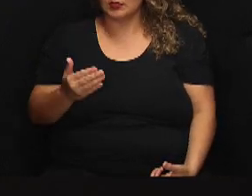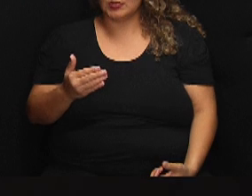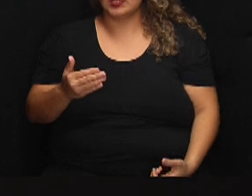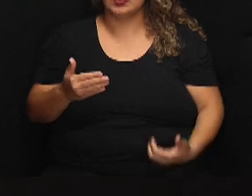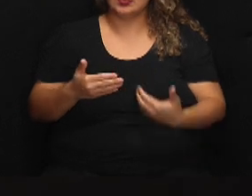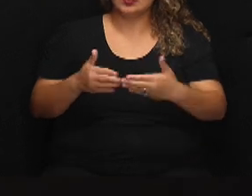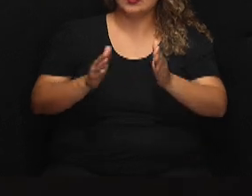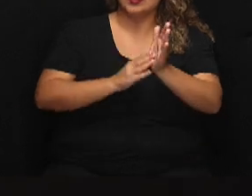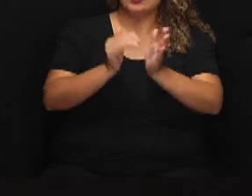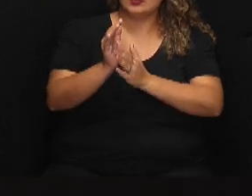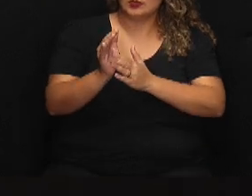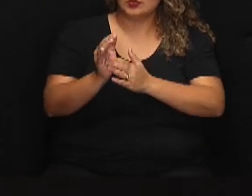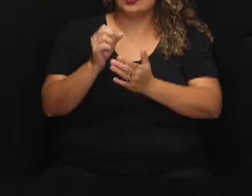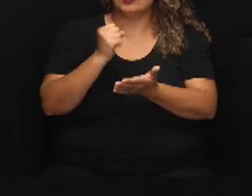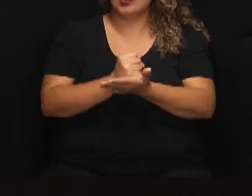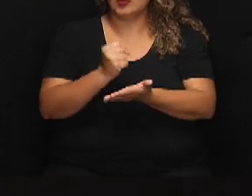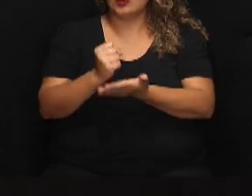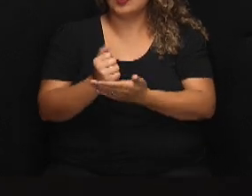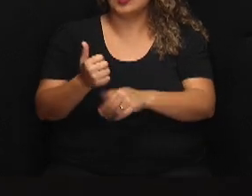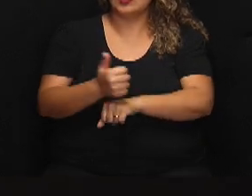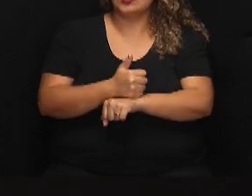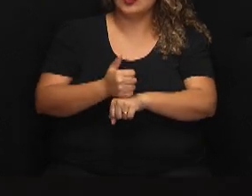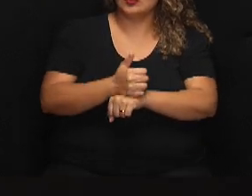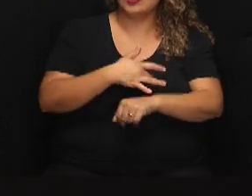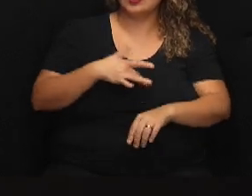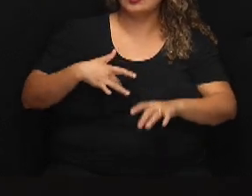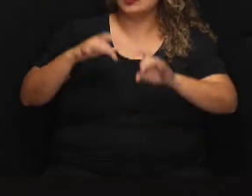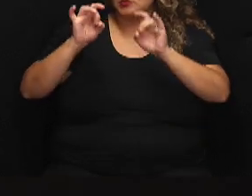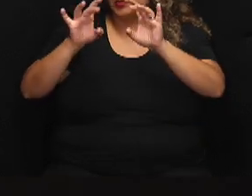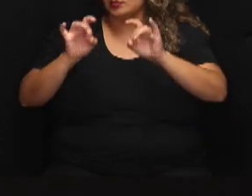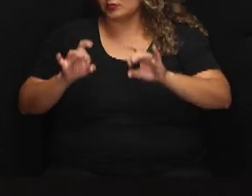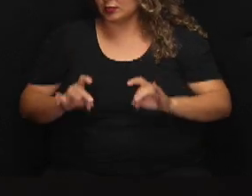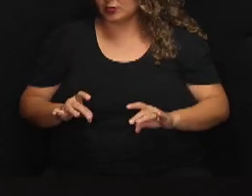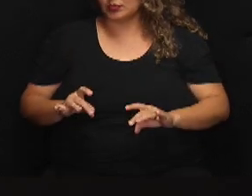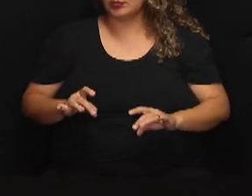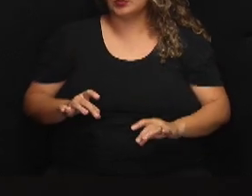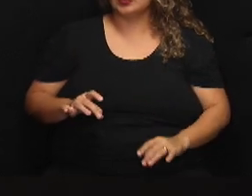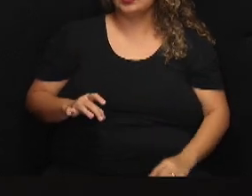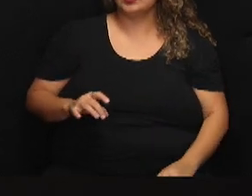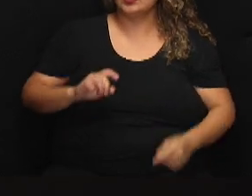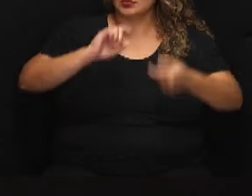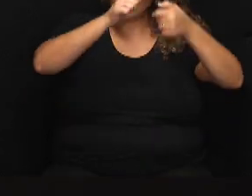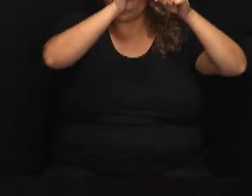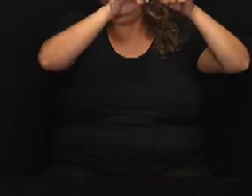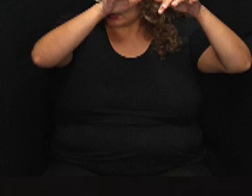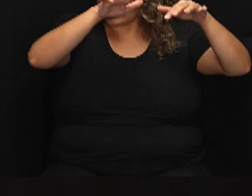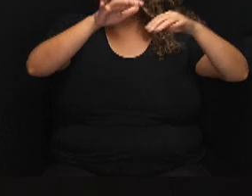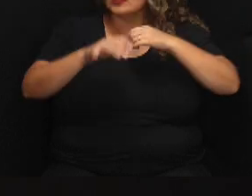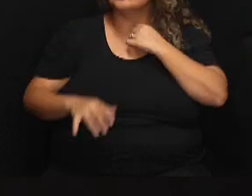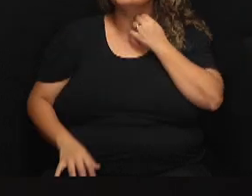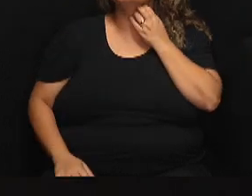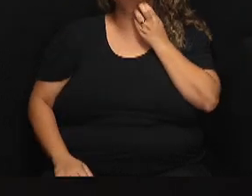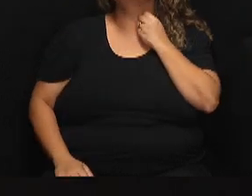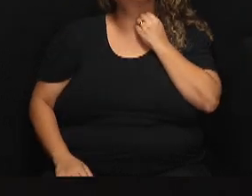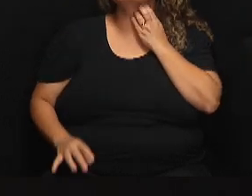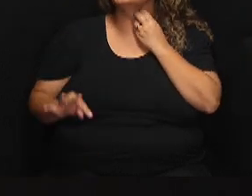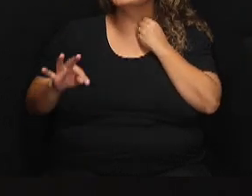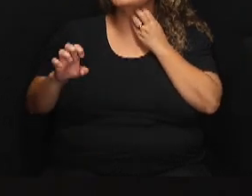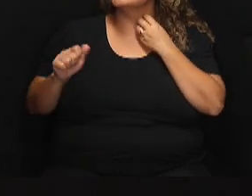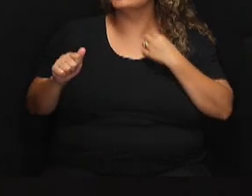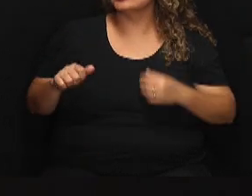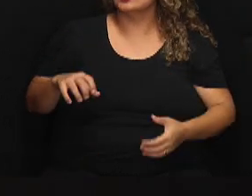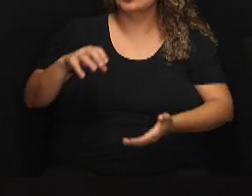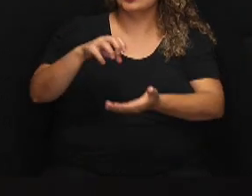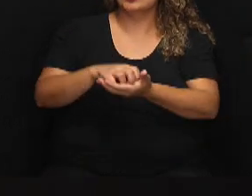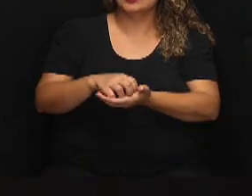concurso público para a contratação de profissionais de saúde especializados em transtorno do espectro autista, na UTEA, no Centro de Saúde